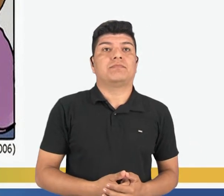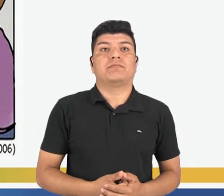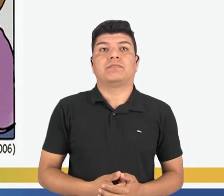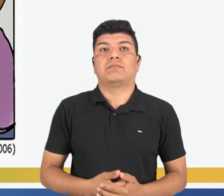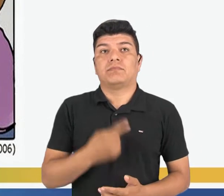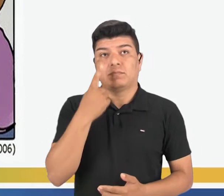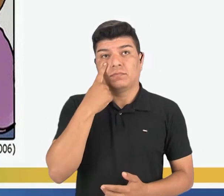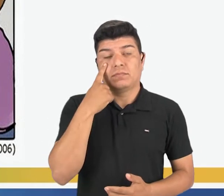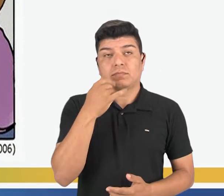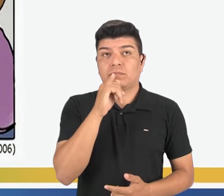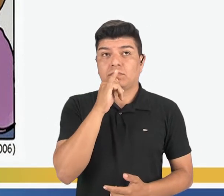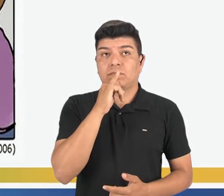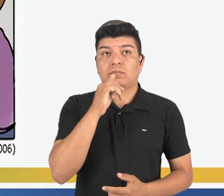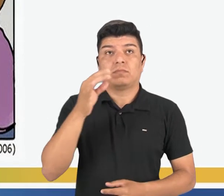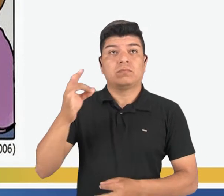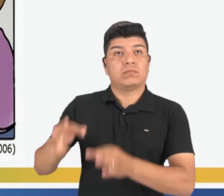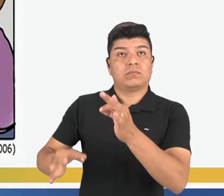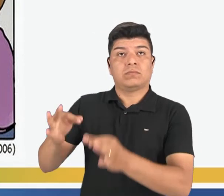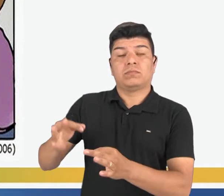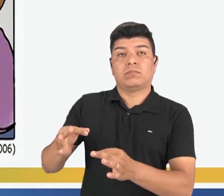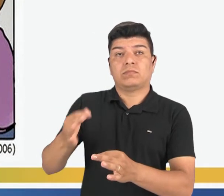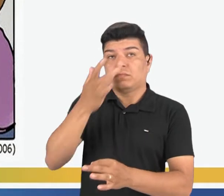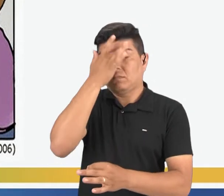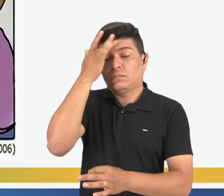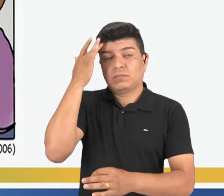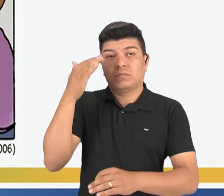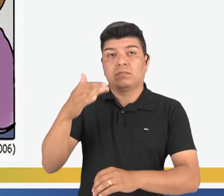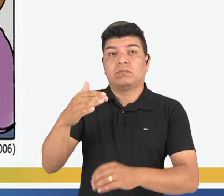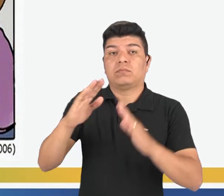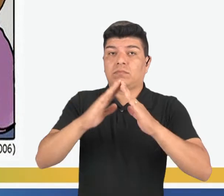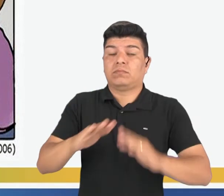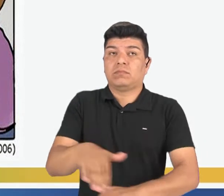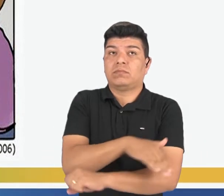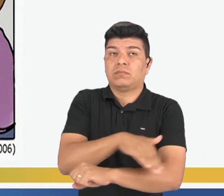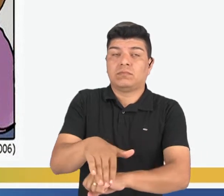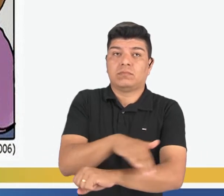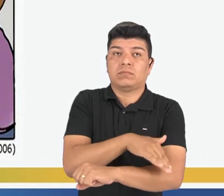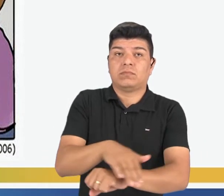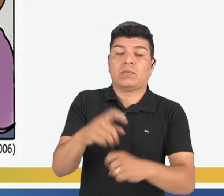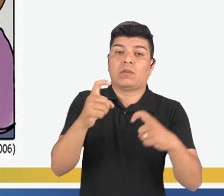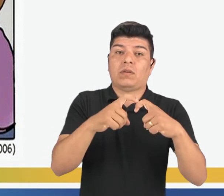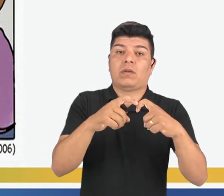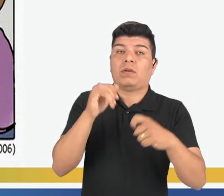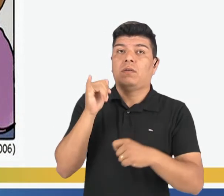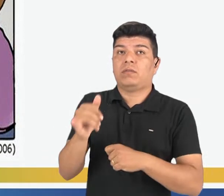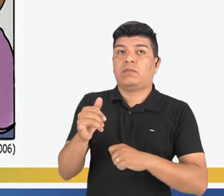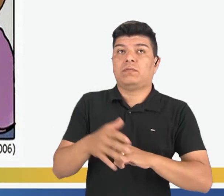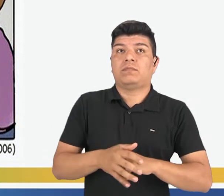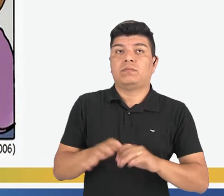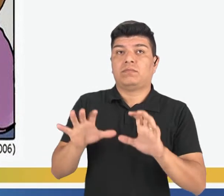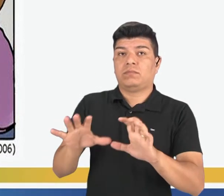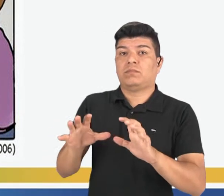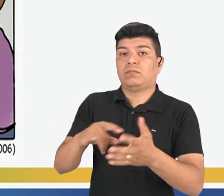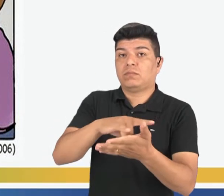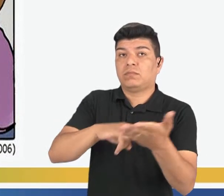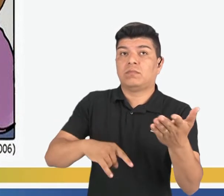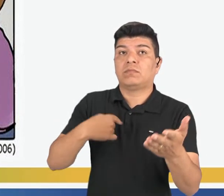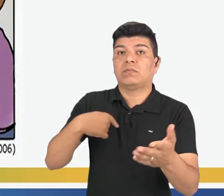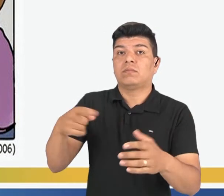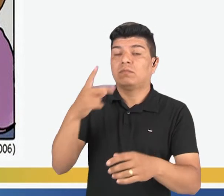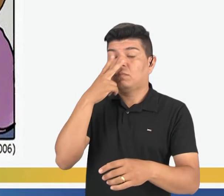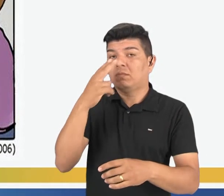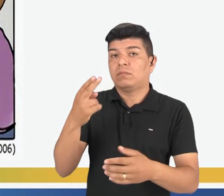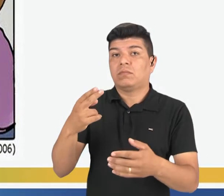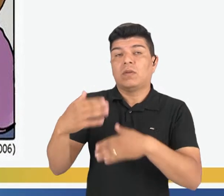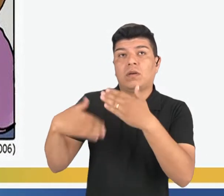lá no exemplo de um juiz e um morador de rua, né? Aqui é um médico e o paciente. Olha o que o médico fala. De acordo com o laudo, você está com